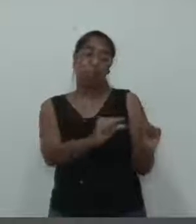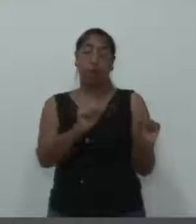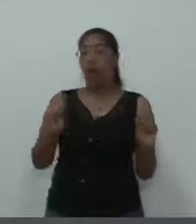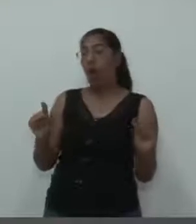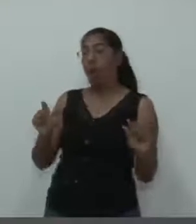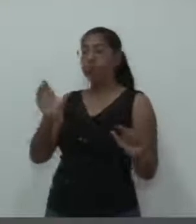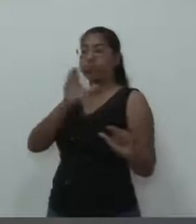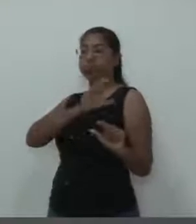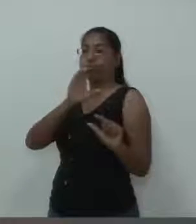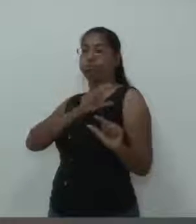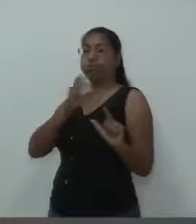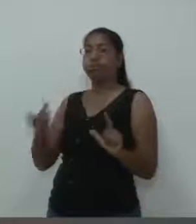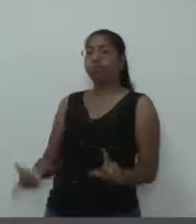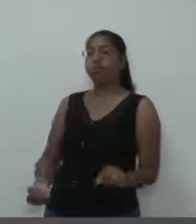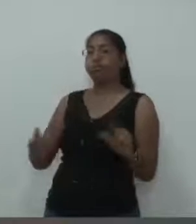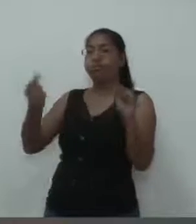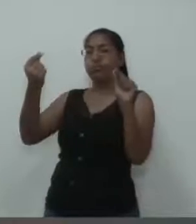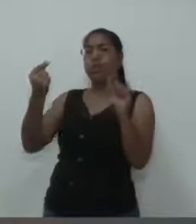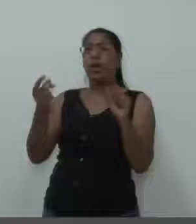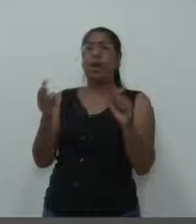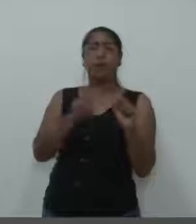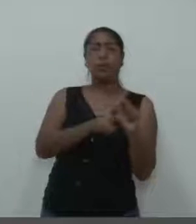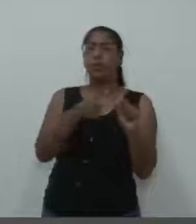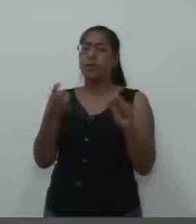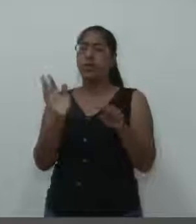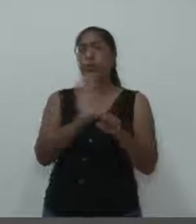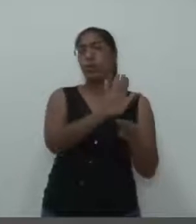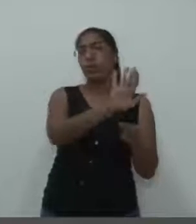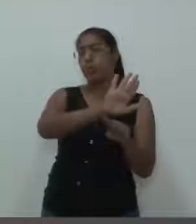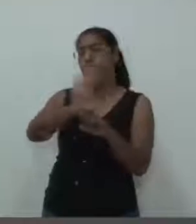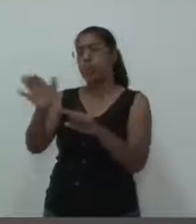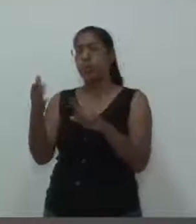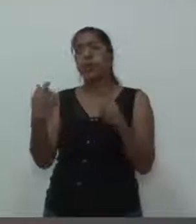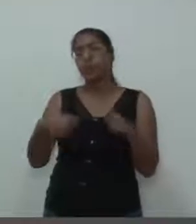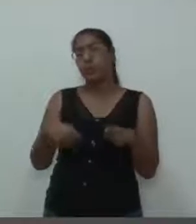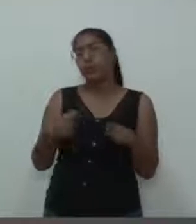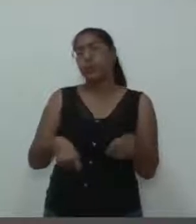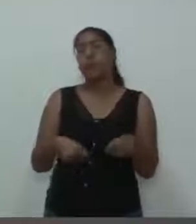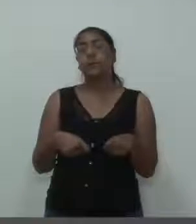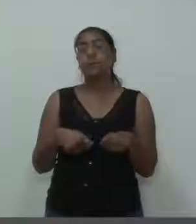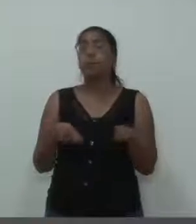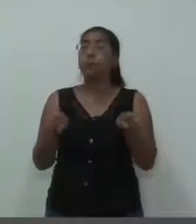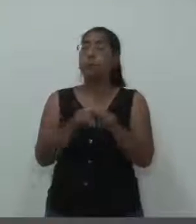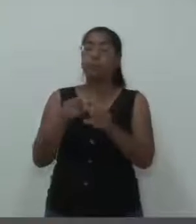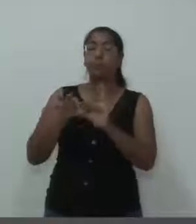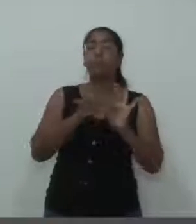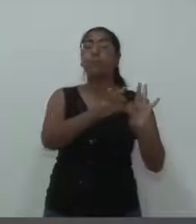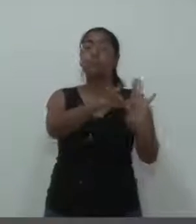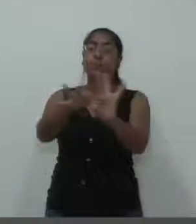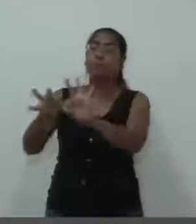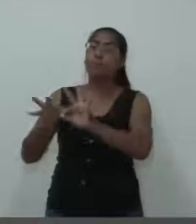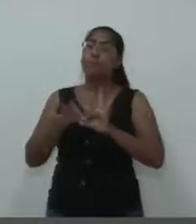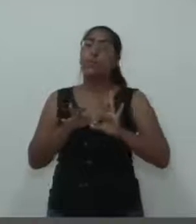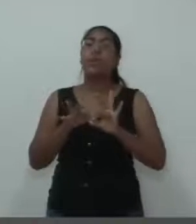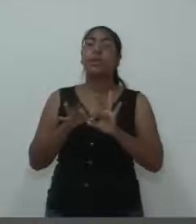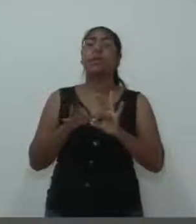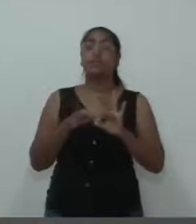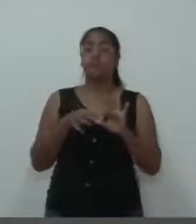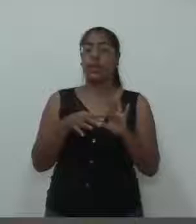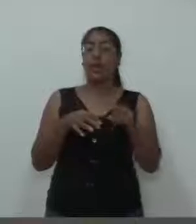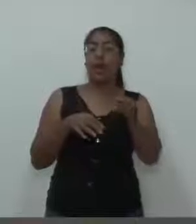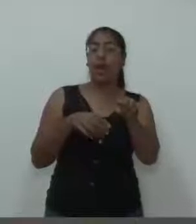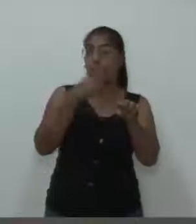social, político e cultural se realize de forma mais harmônica e autossustentável, sob pena de destruir progressivamente os já